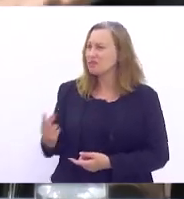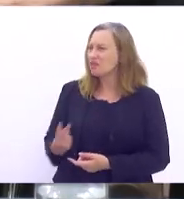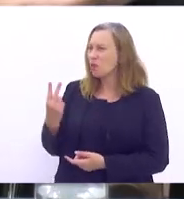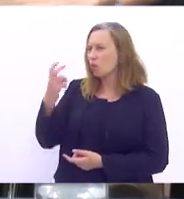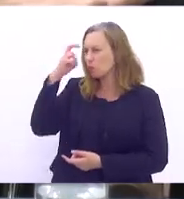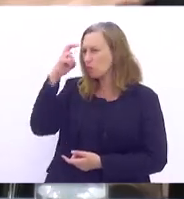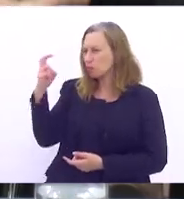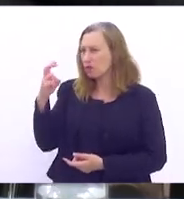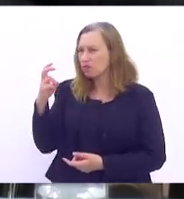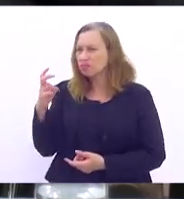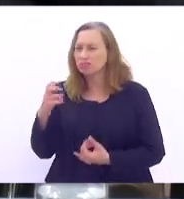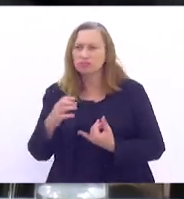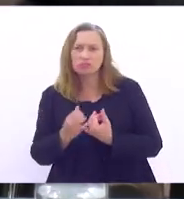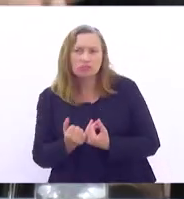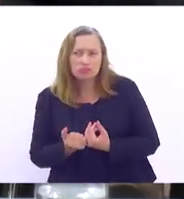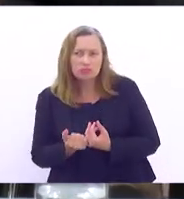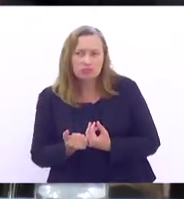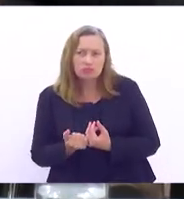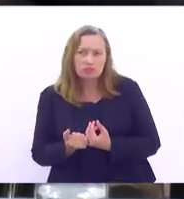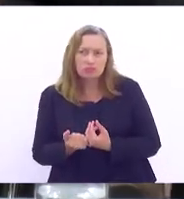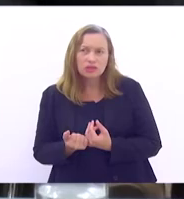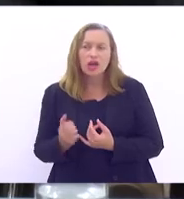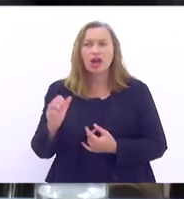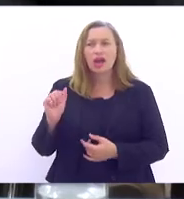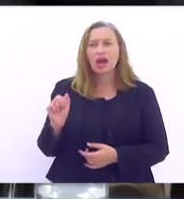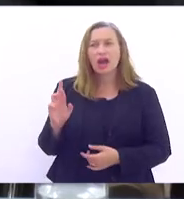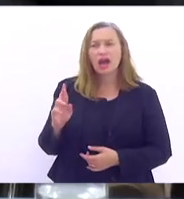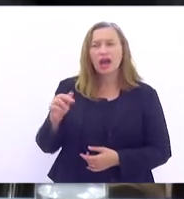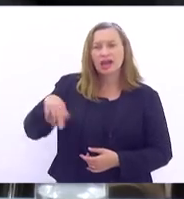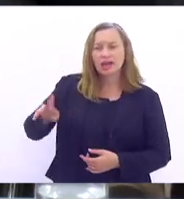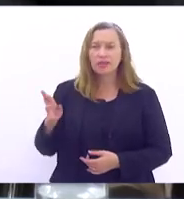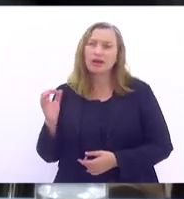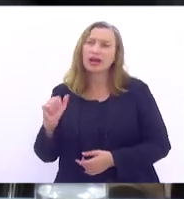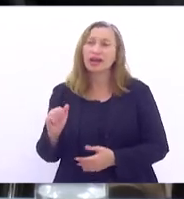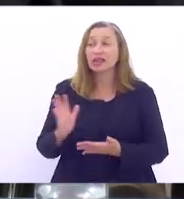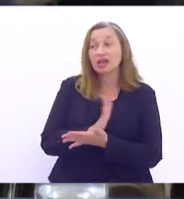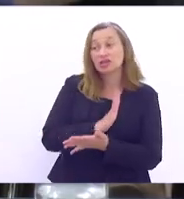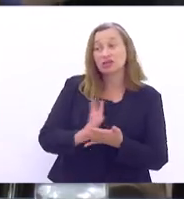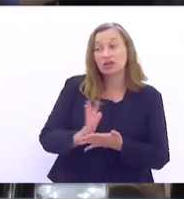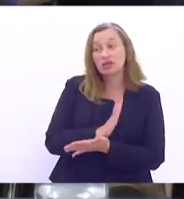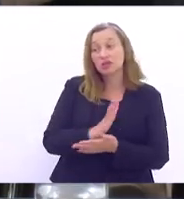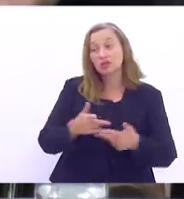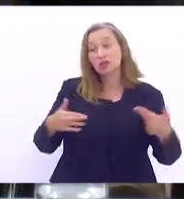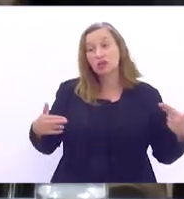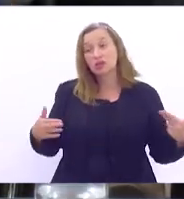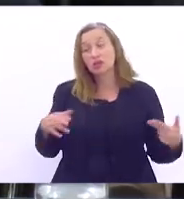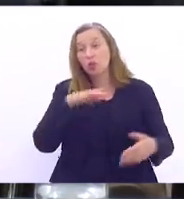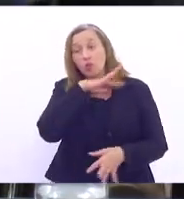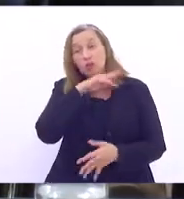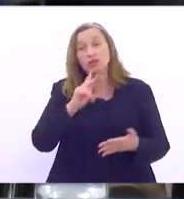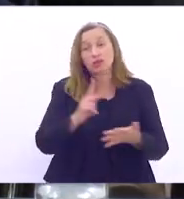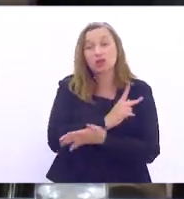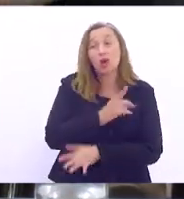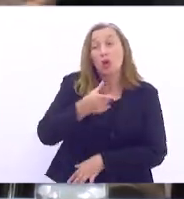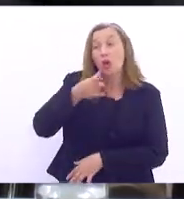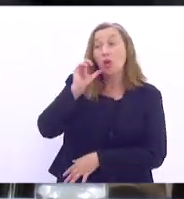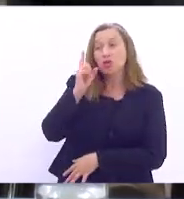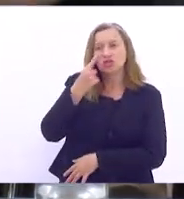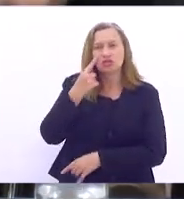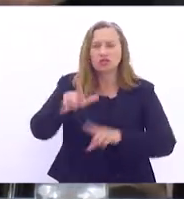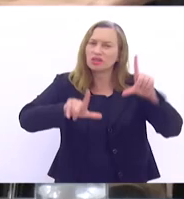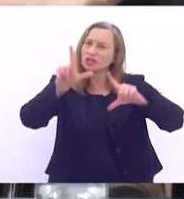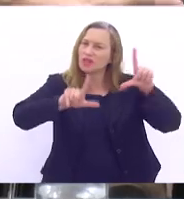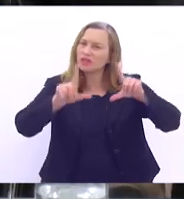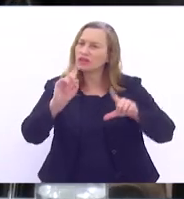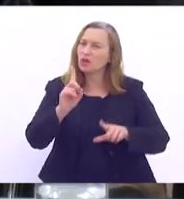e material. As arquibancadas, às vezes, geram coisas horríveis. Né? Ontem, o que a gente viu na televisão não